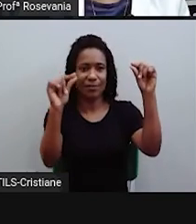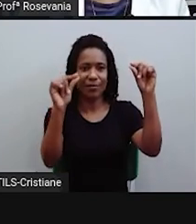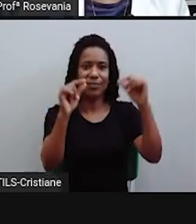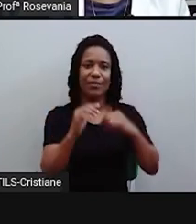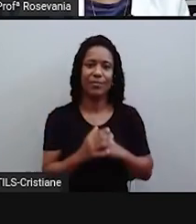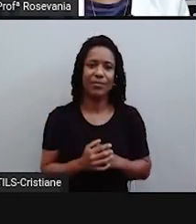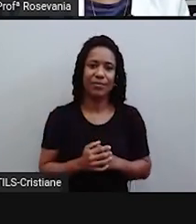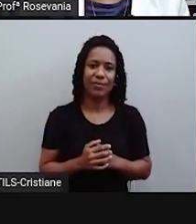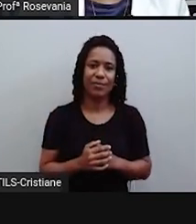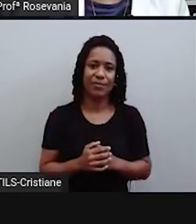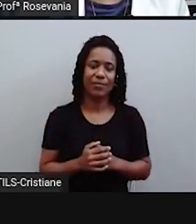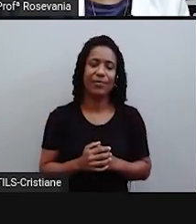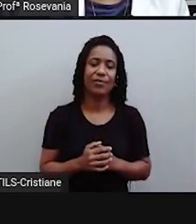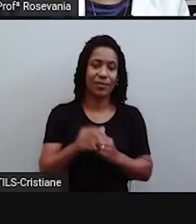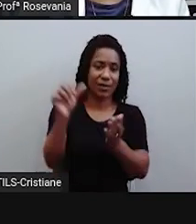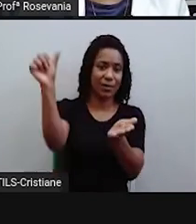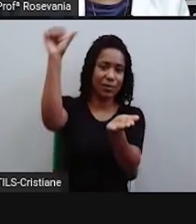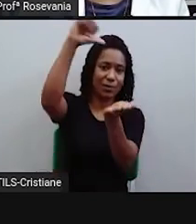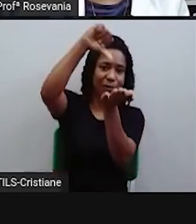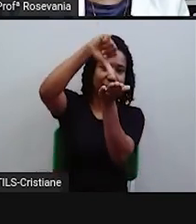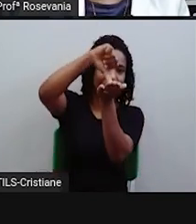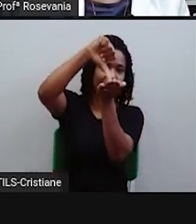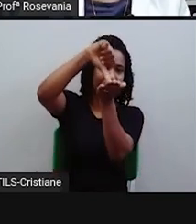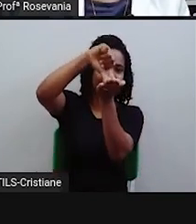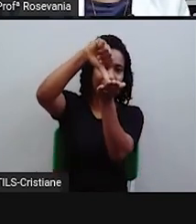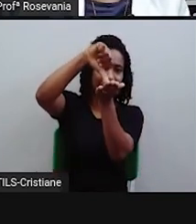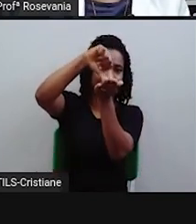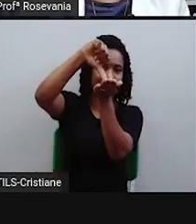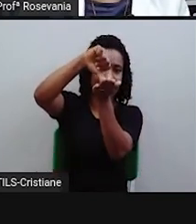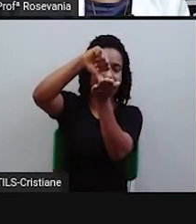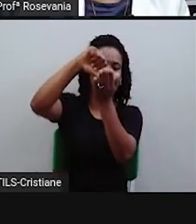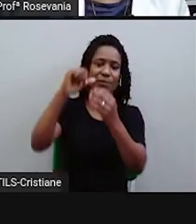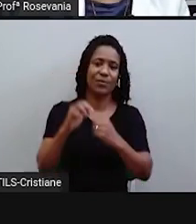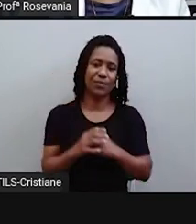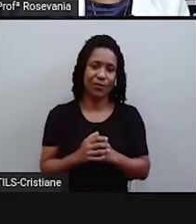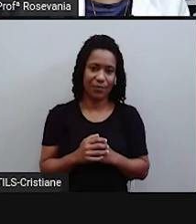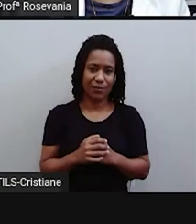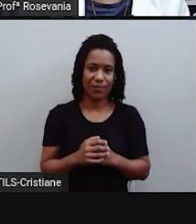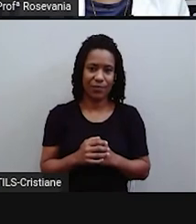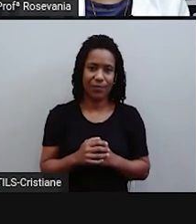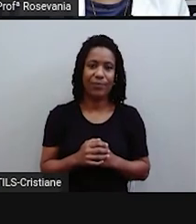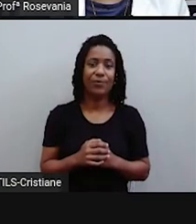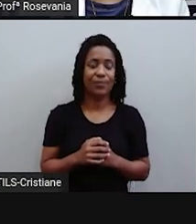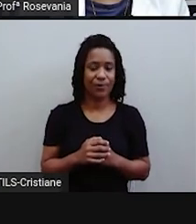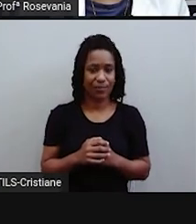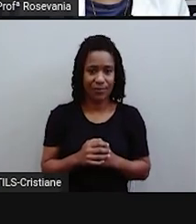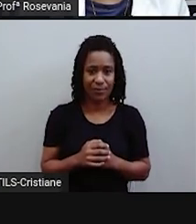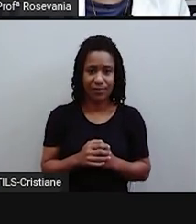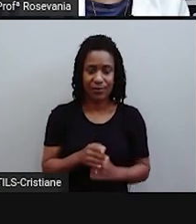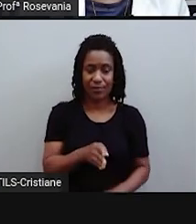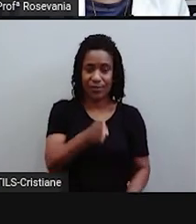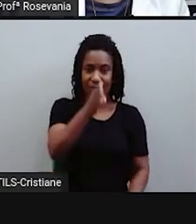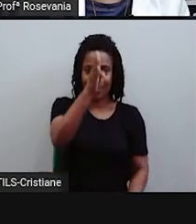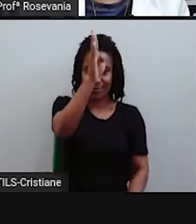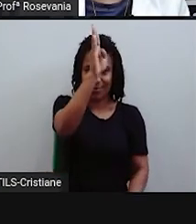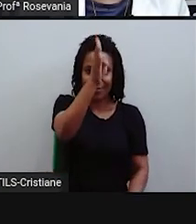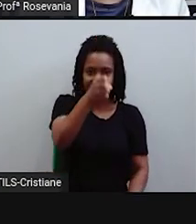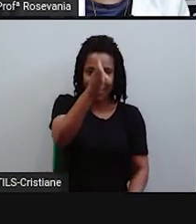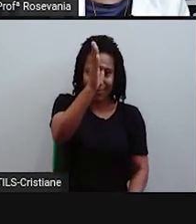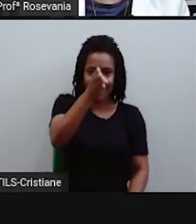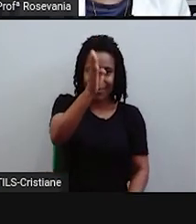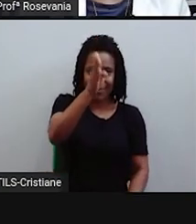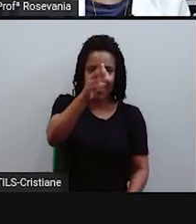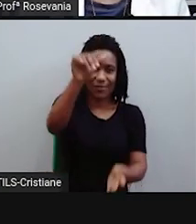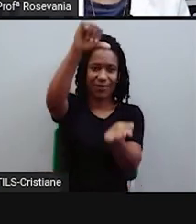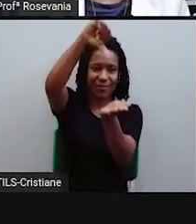a gente chega, porque todas passam pela estrela polar. E aqui, essa estrela polar descendo é